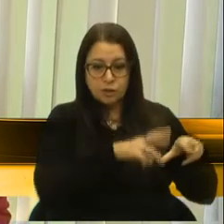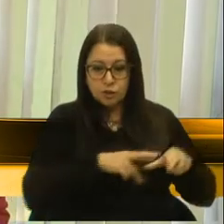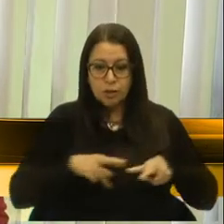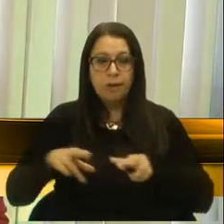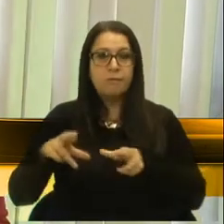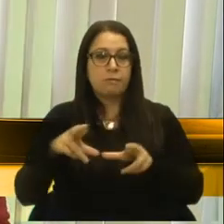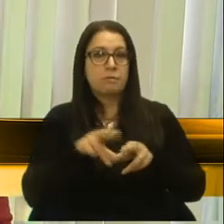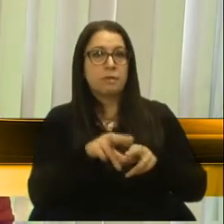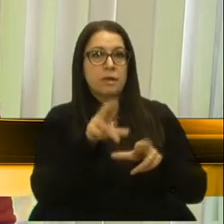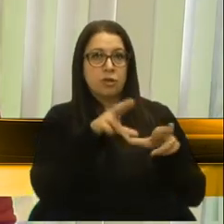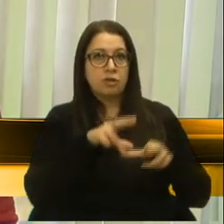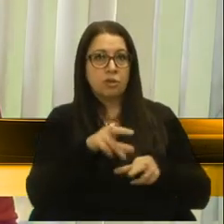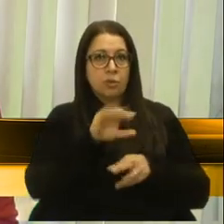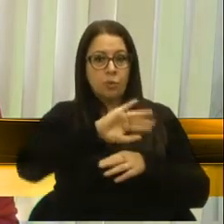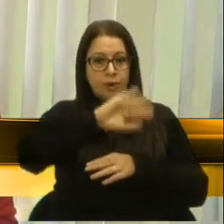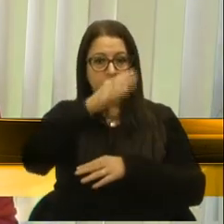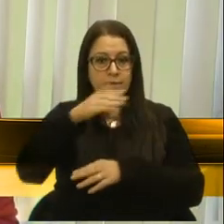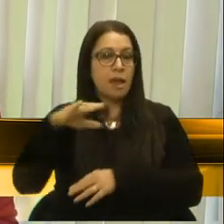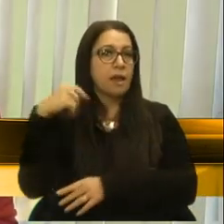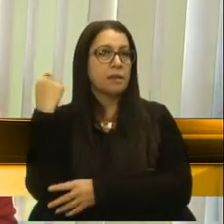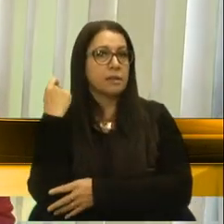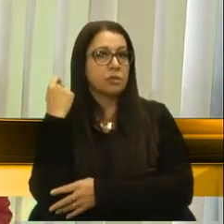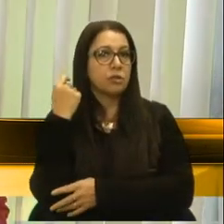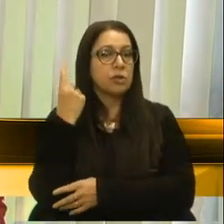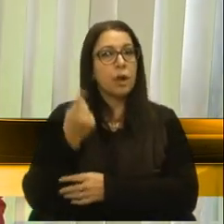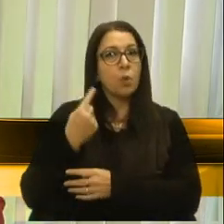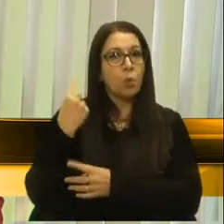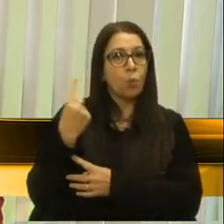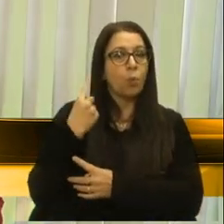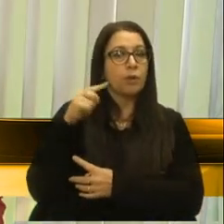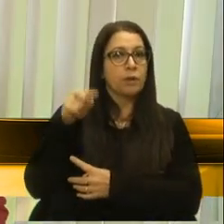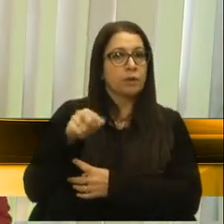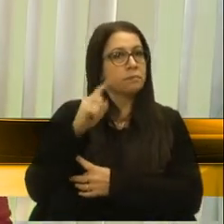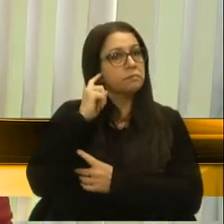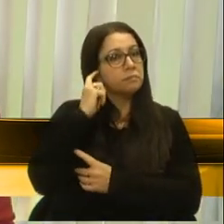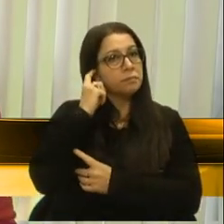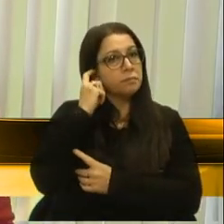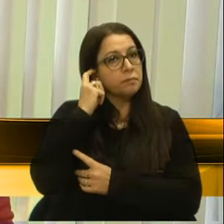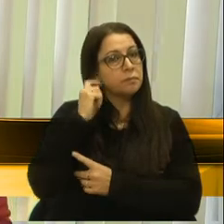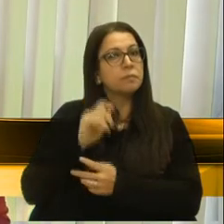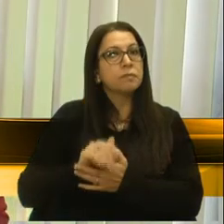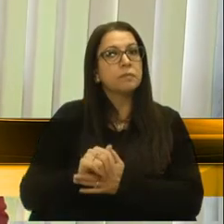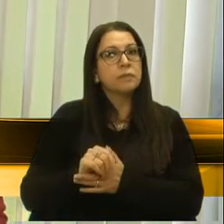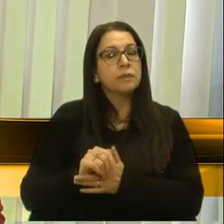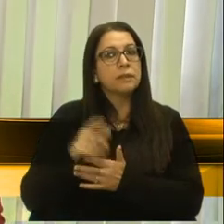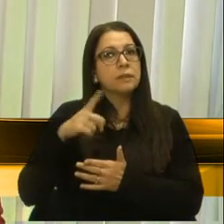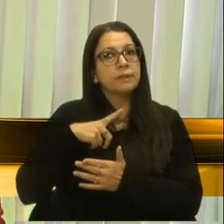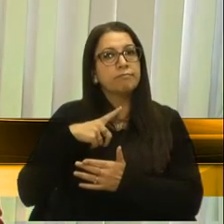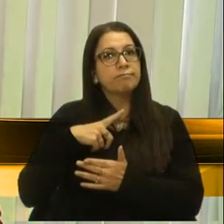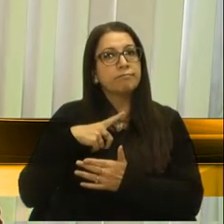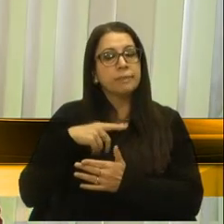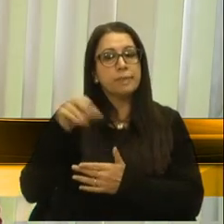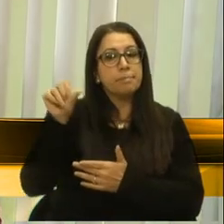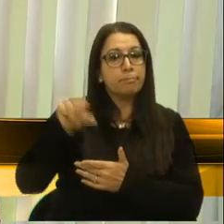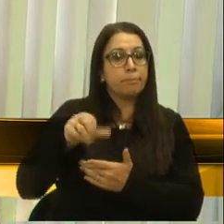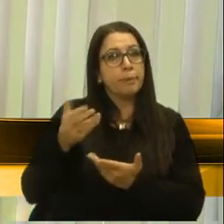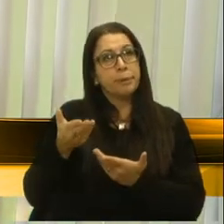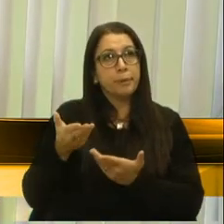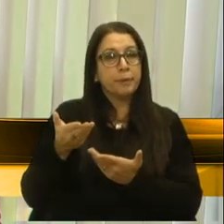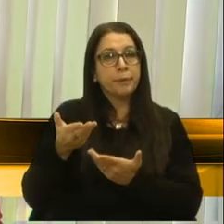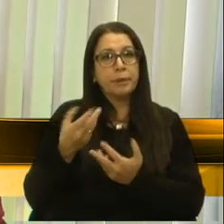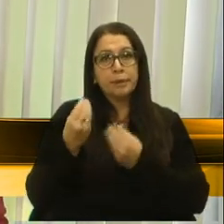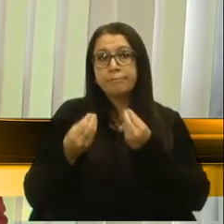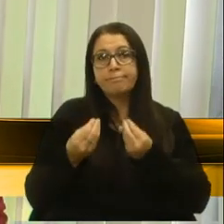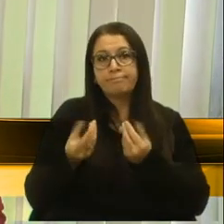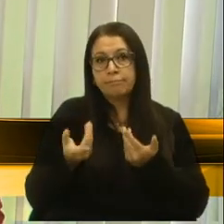que a região Serra é a única região, digamos, seria a região que estaria em pior